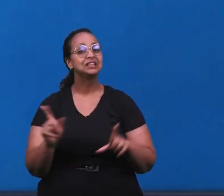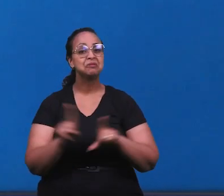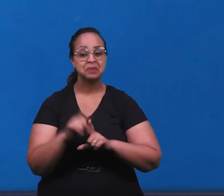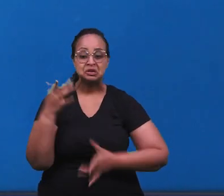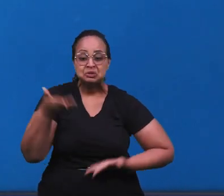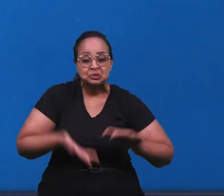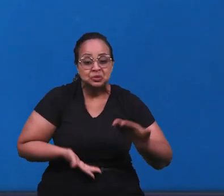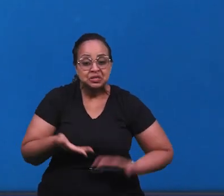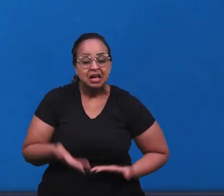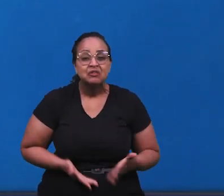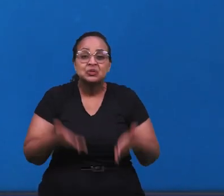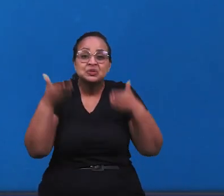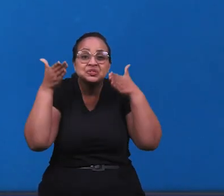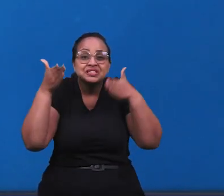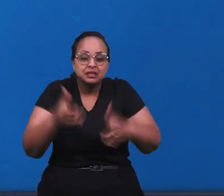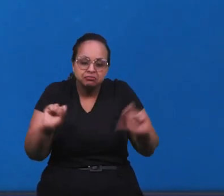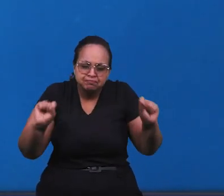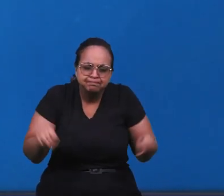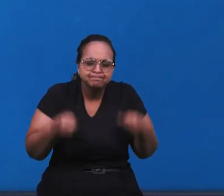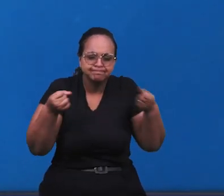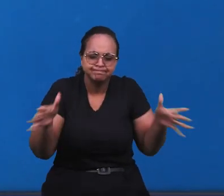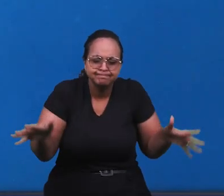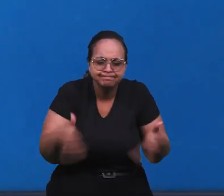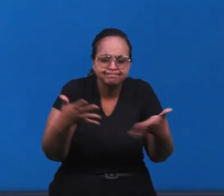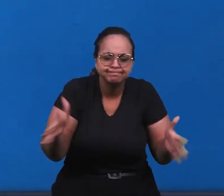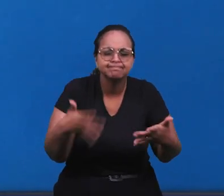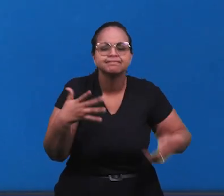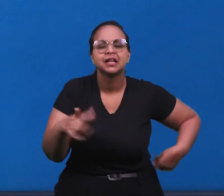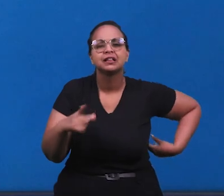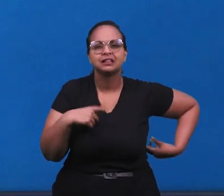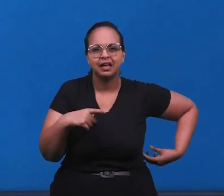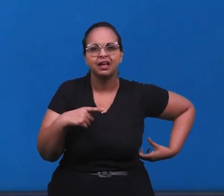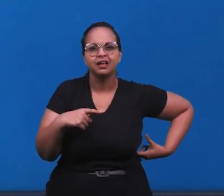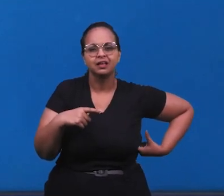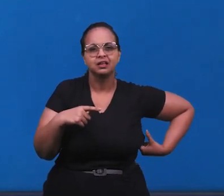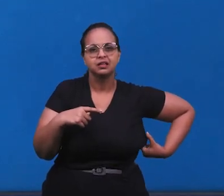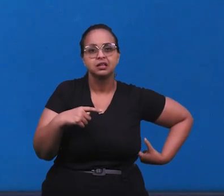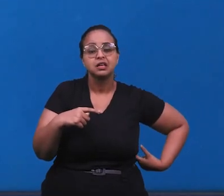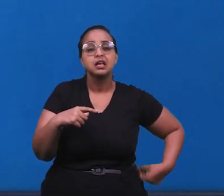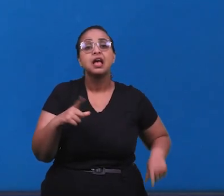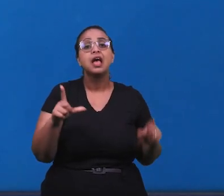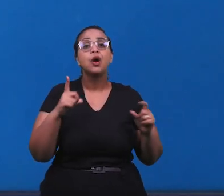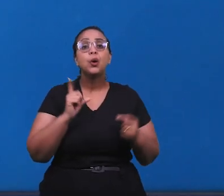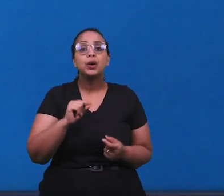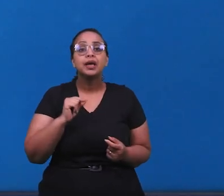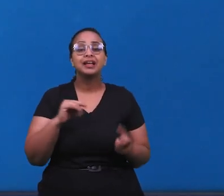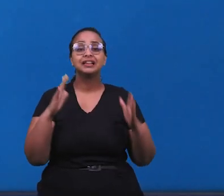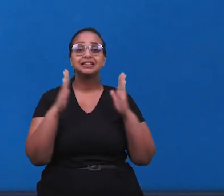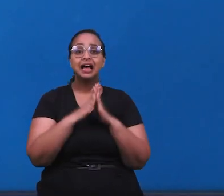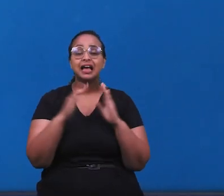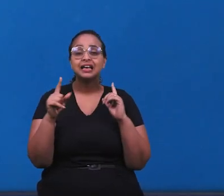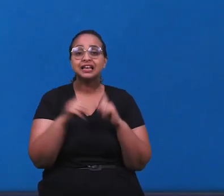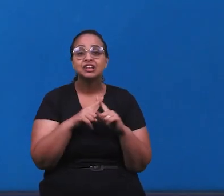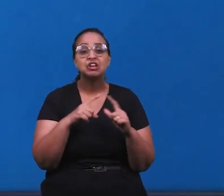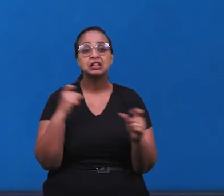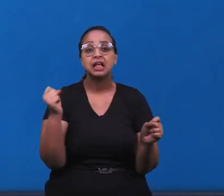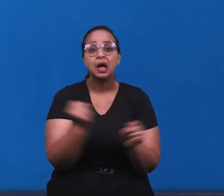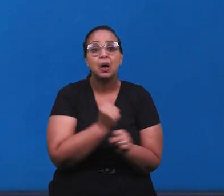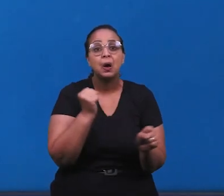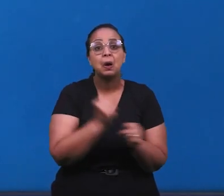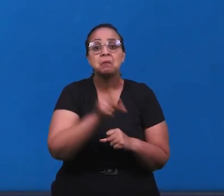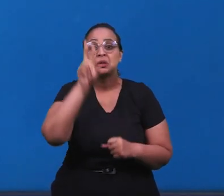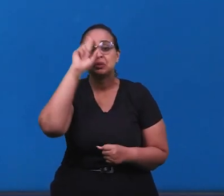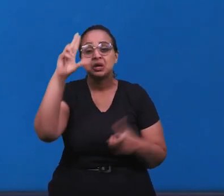restantes, ou seja, fortalecer os restantes, ajudar os restantes, isso é próprio realmente é uma característica da obra do